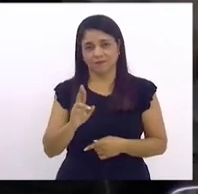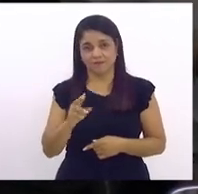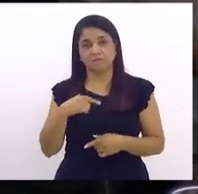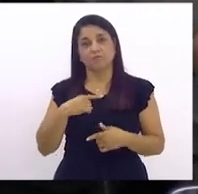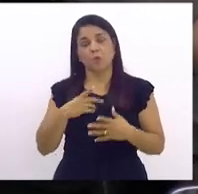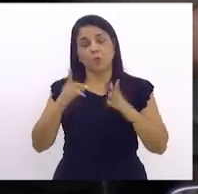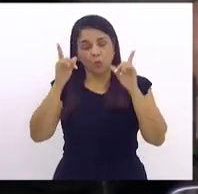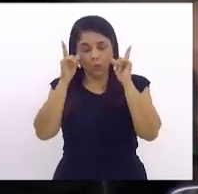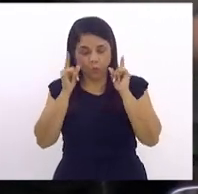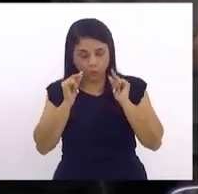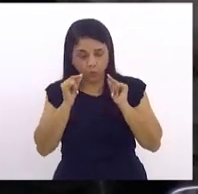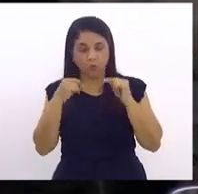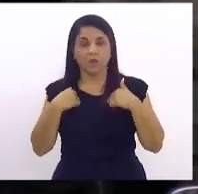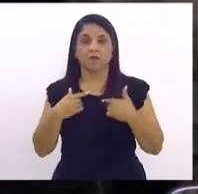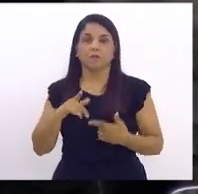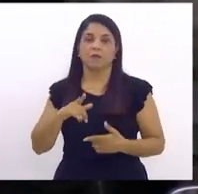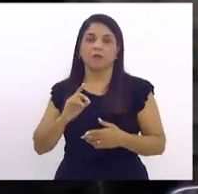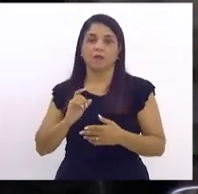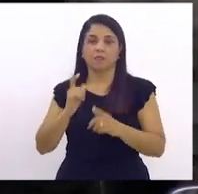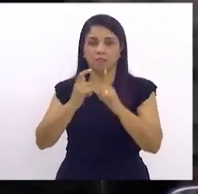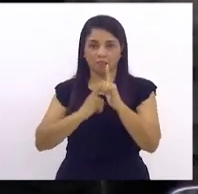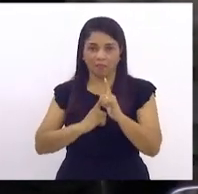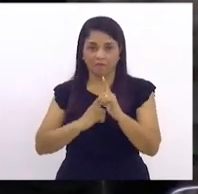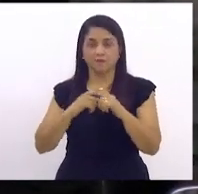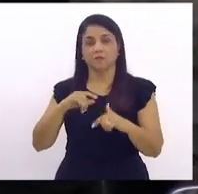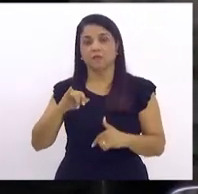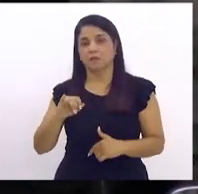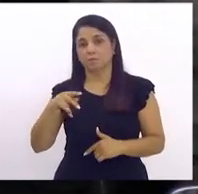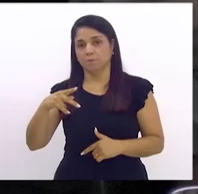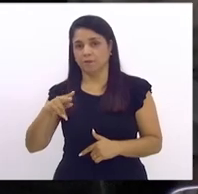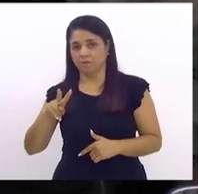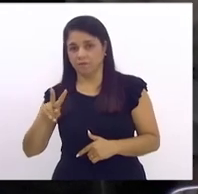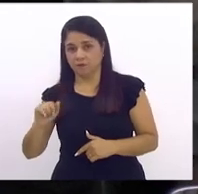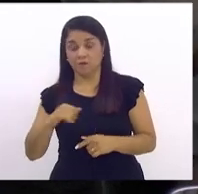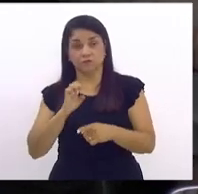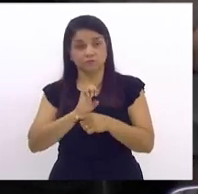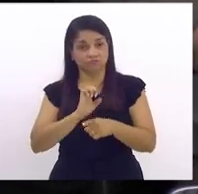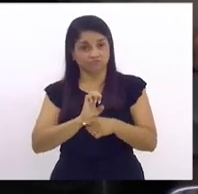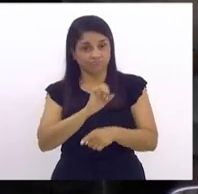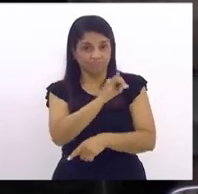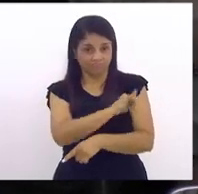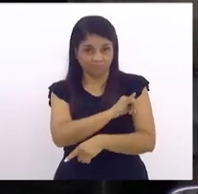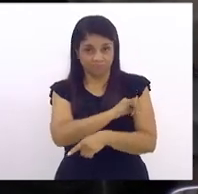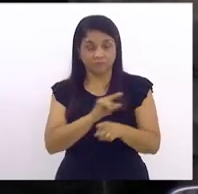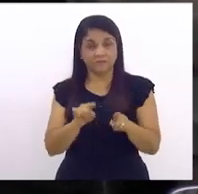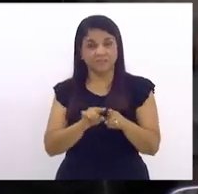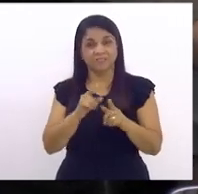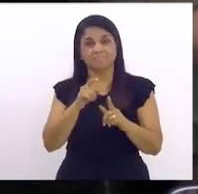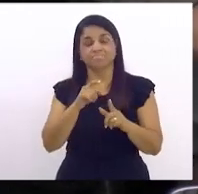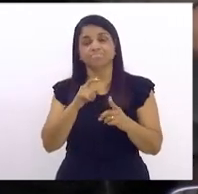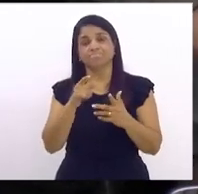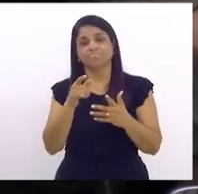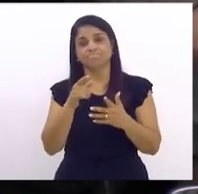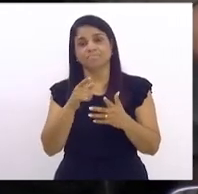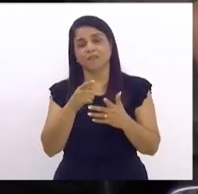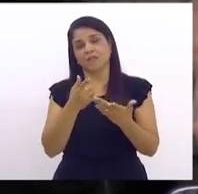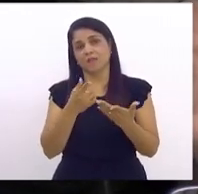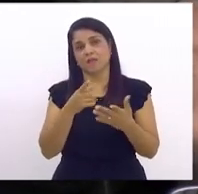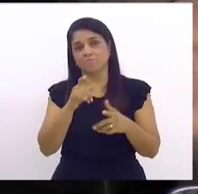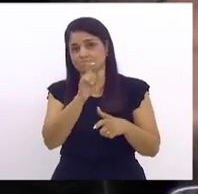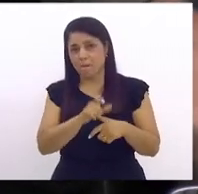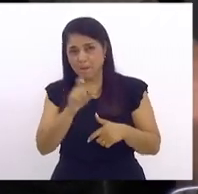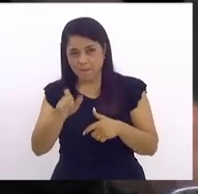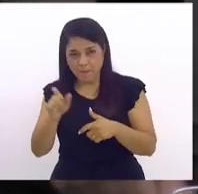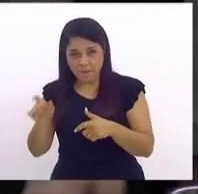IPVA. O Estado do Rio de Janeiro hoje tem um índice de inadimplência de 31%, é o segundo